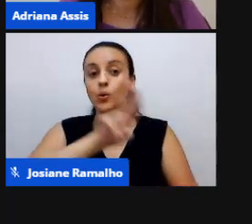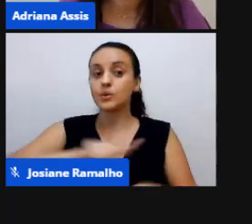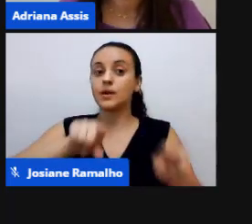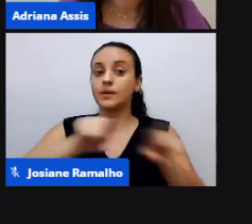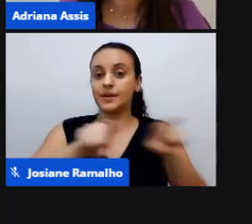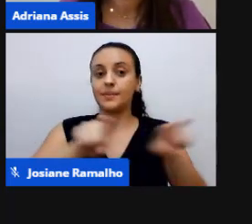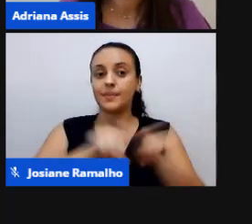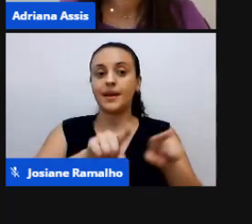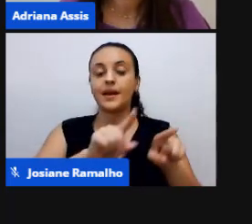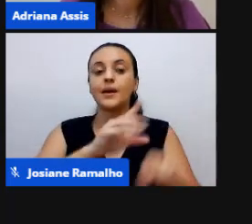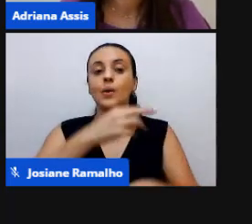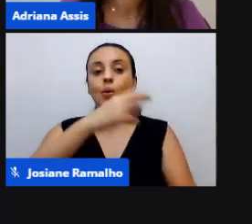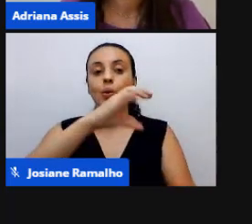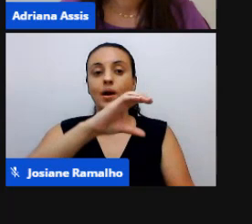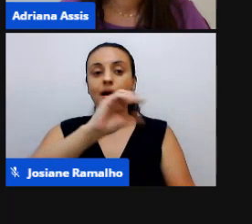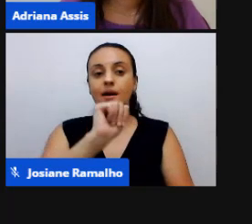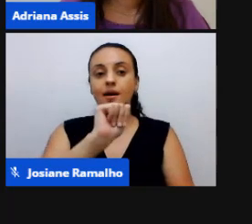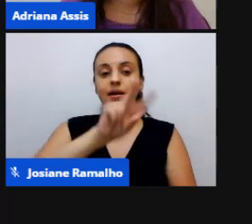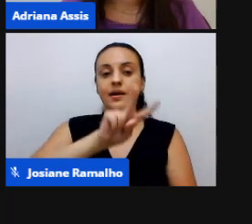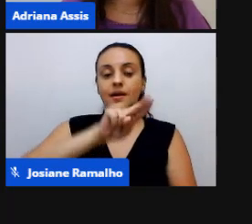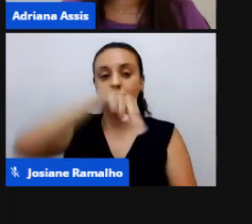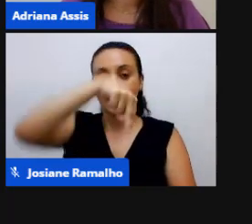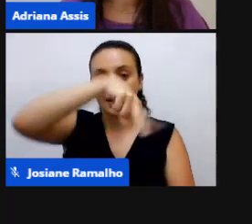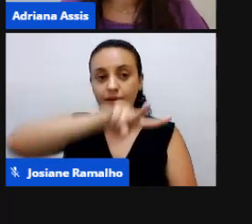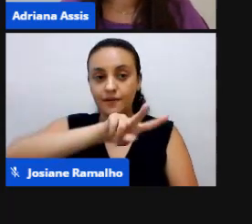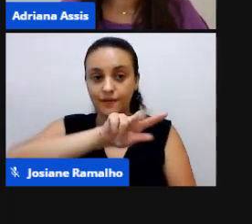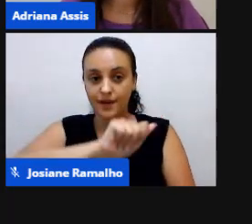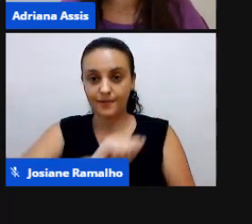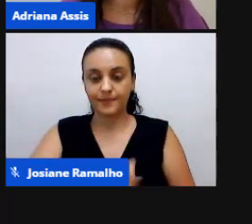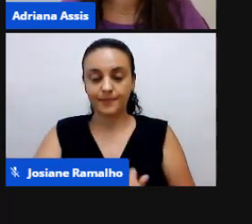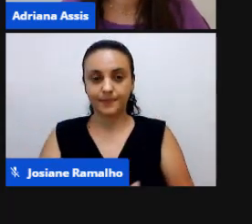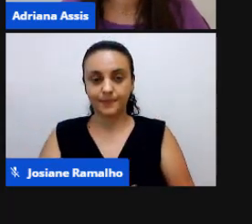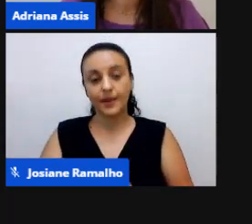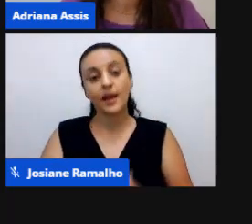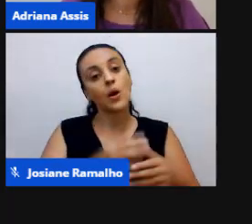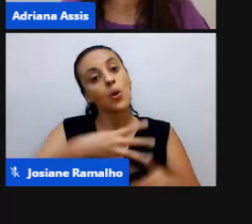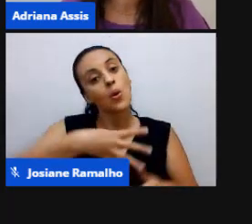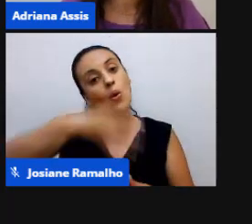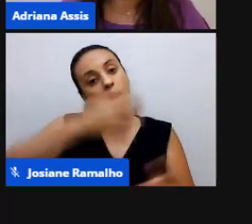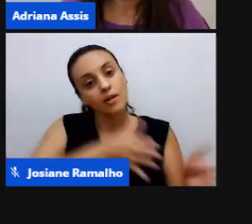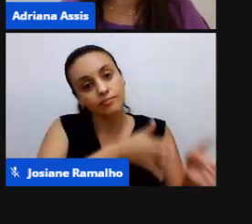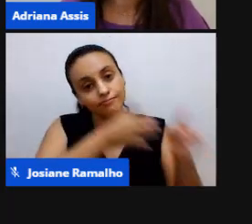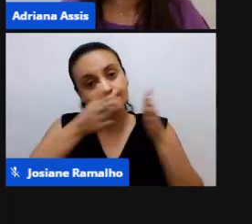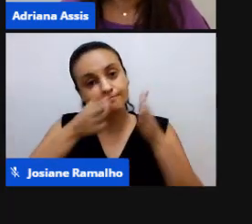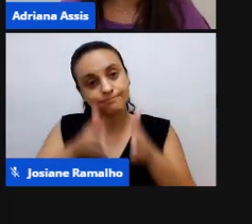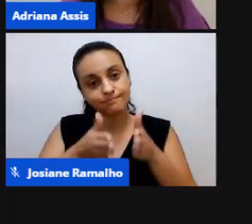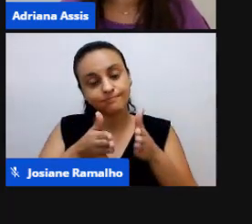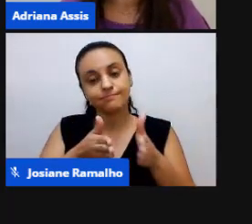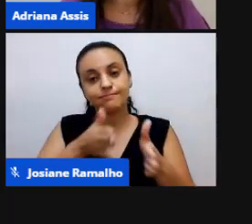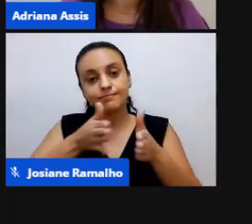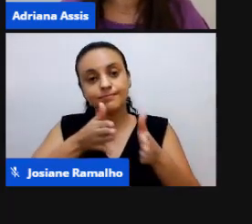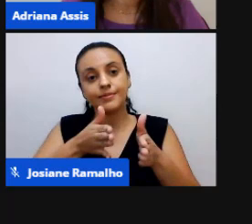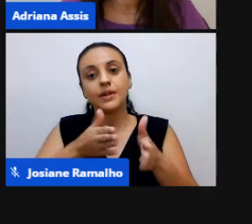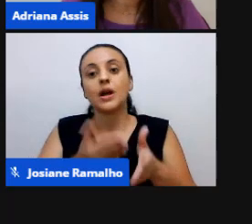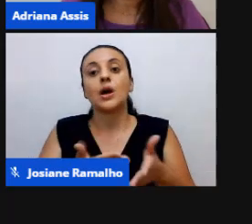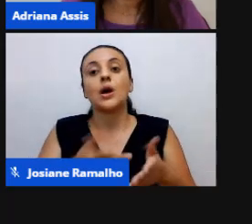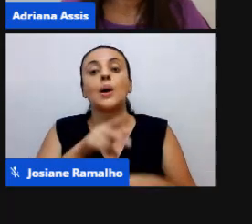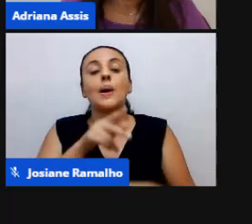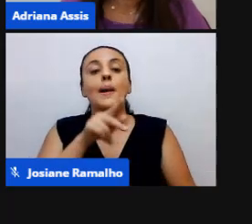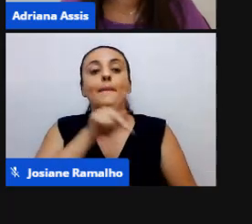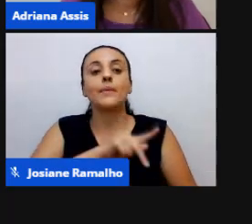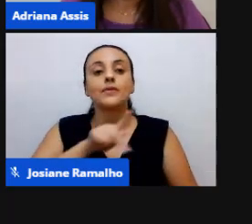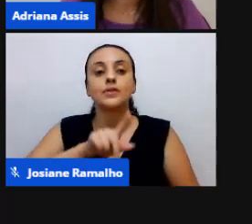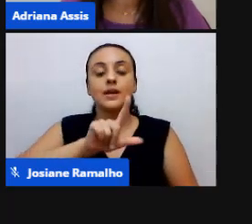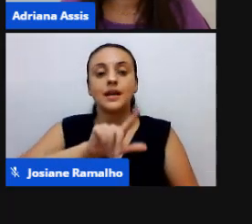professora Fernanda. E no quarto e último momento desse nosso encontro, a professora